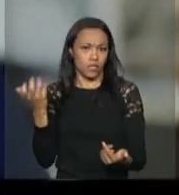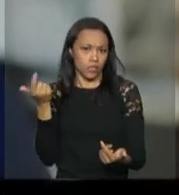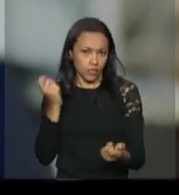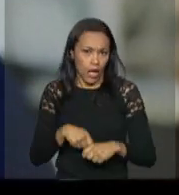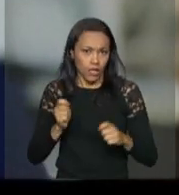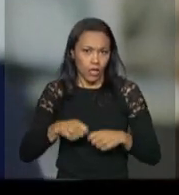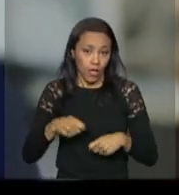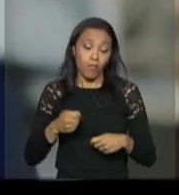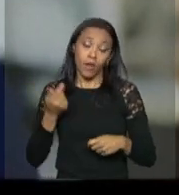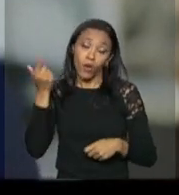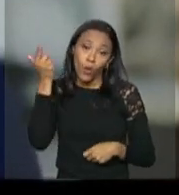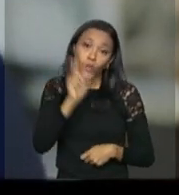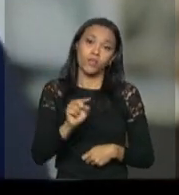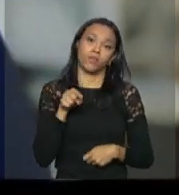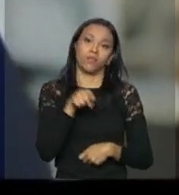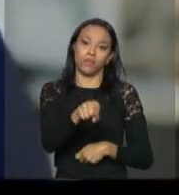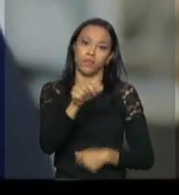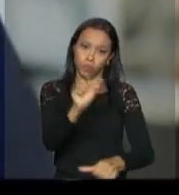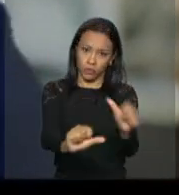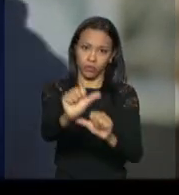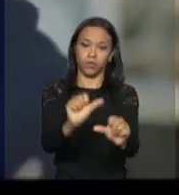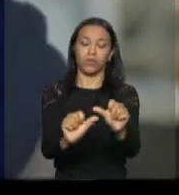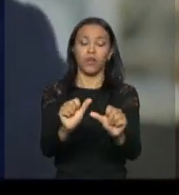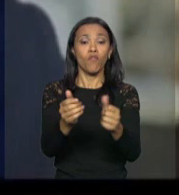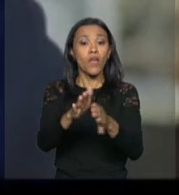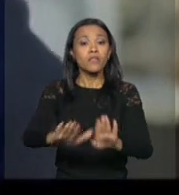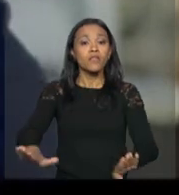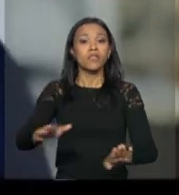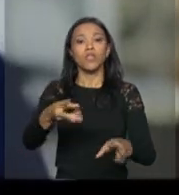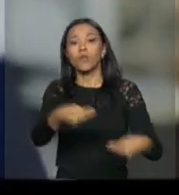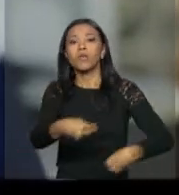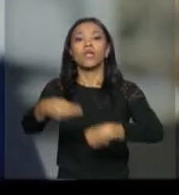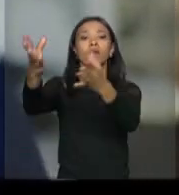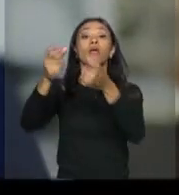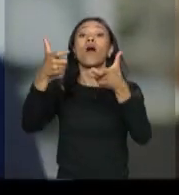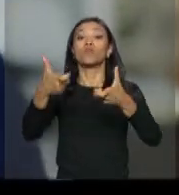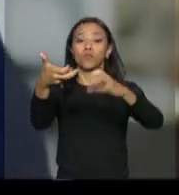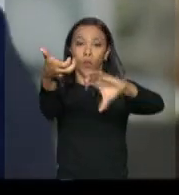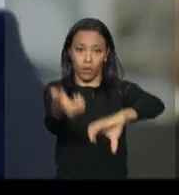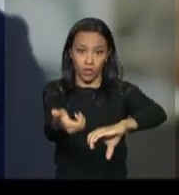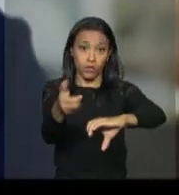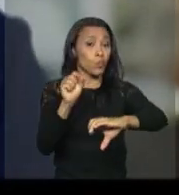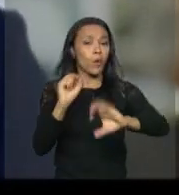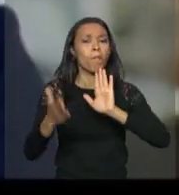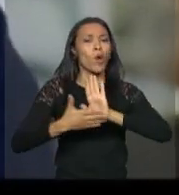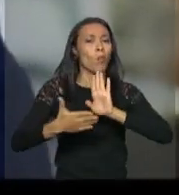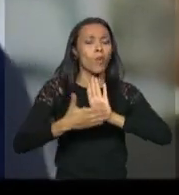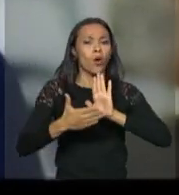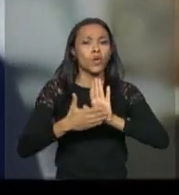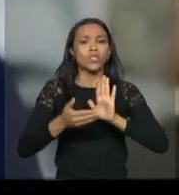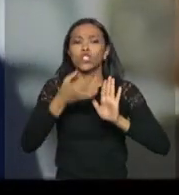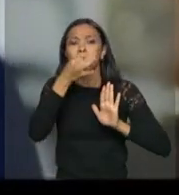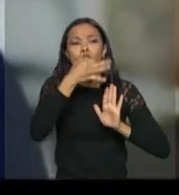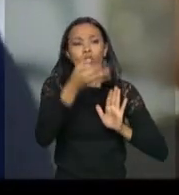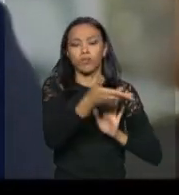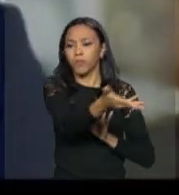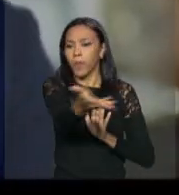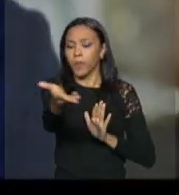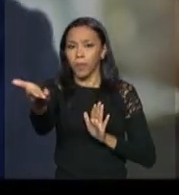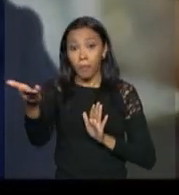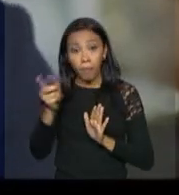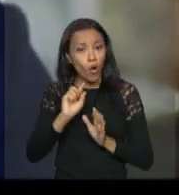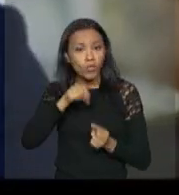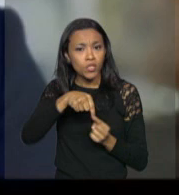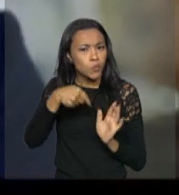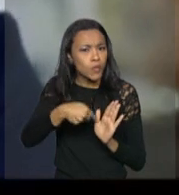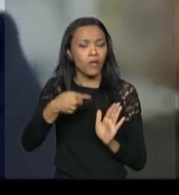tornar isso uma realidade. Foi assim que encaminhei ao Congresso Nacional uma proposta de consulta popular para